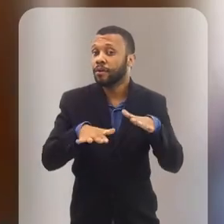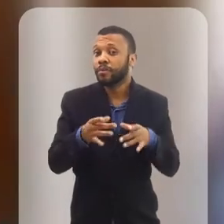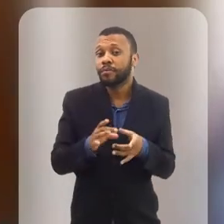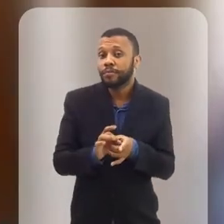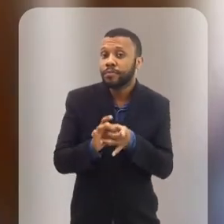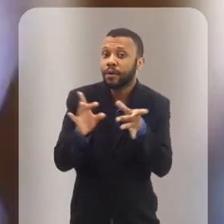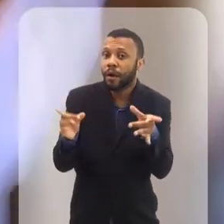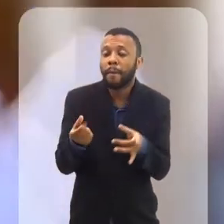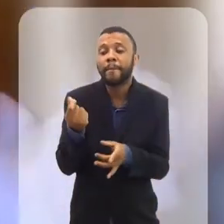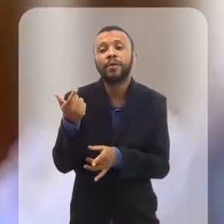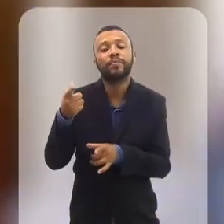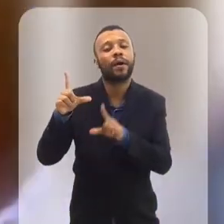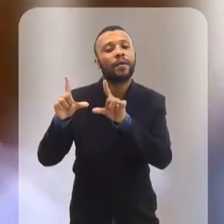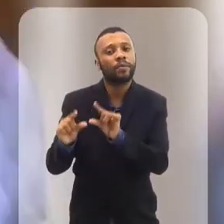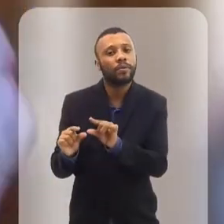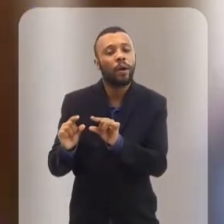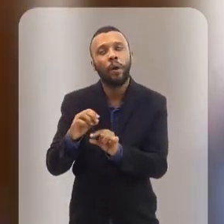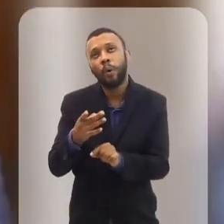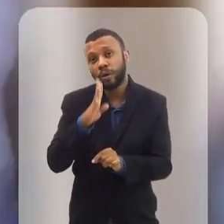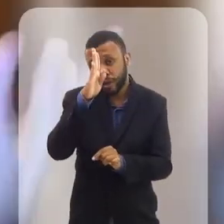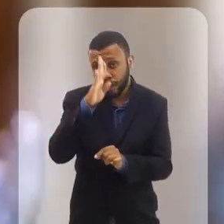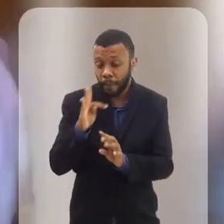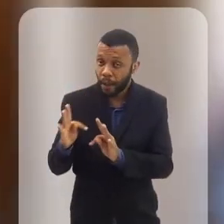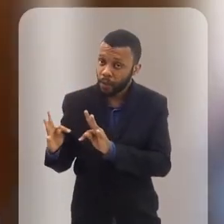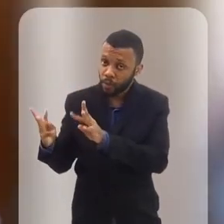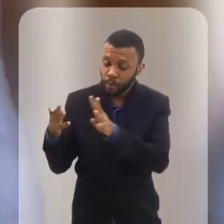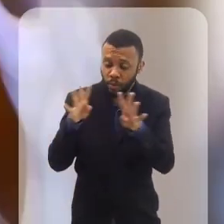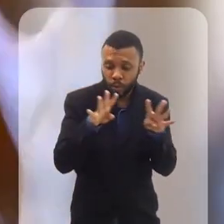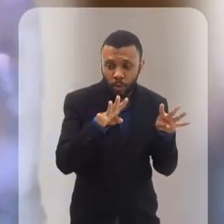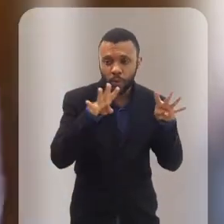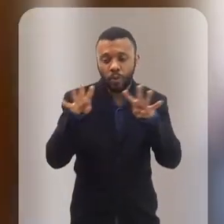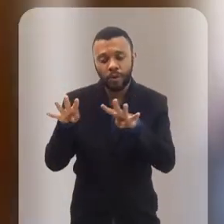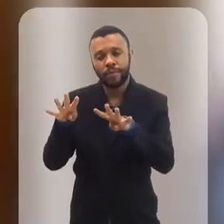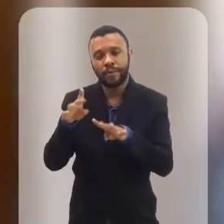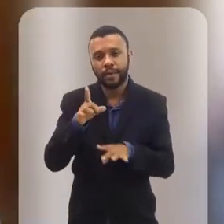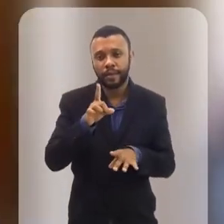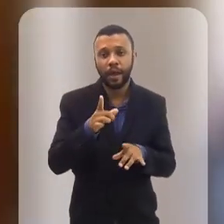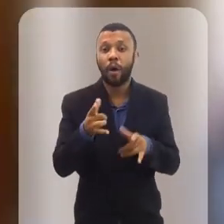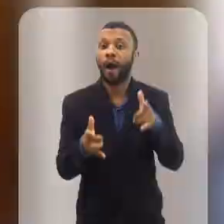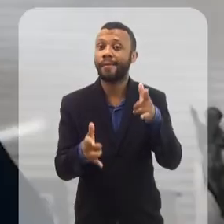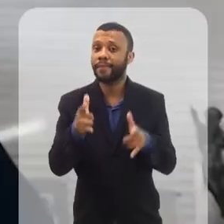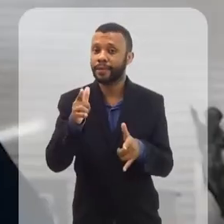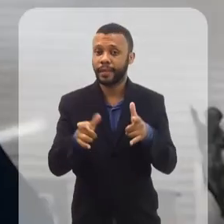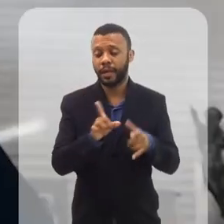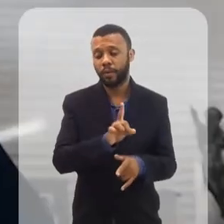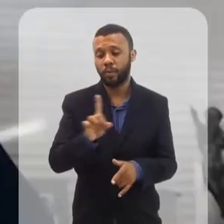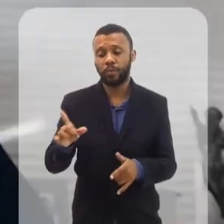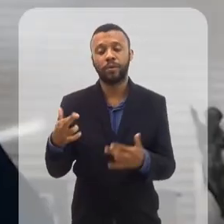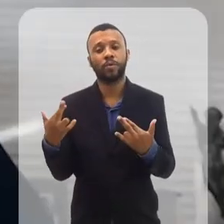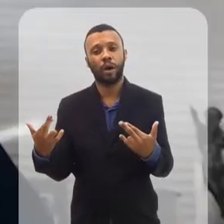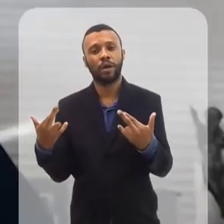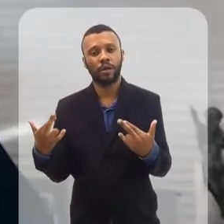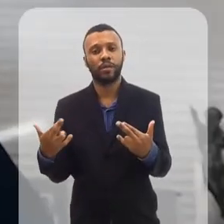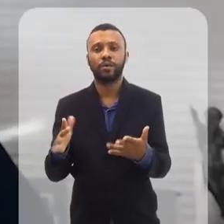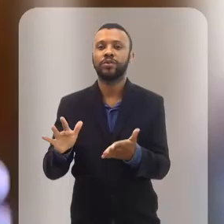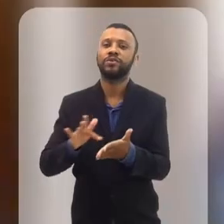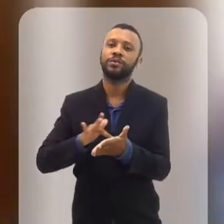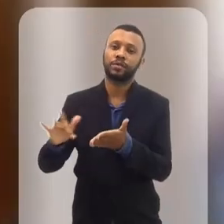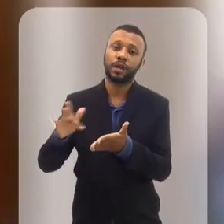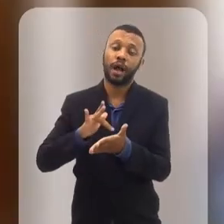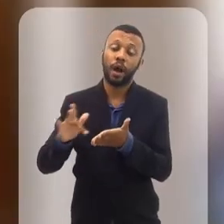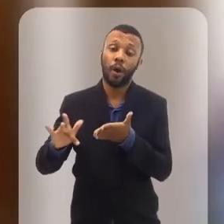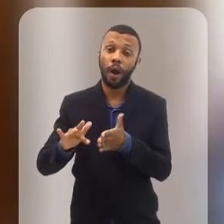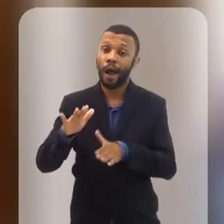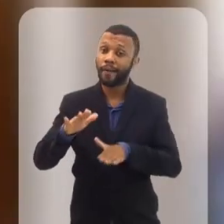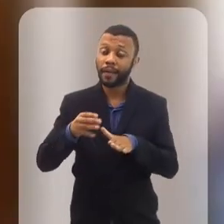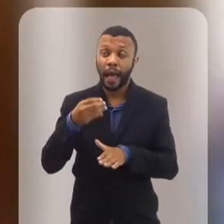disponibilizado com ou um preço mais acessível ou de forma gratuita para todo mundo, você entrar com seu avatar dentro do Rock in Rio